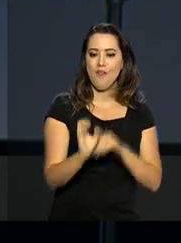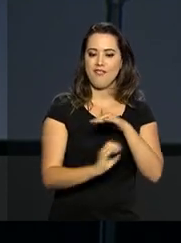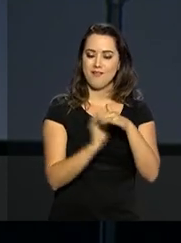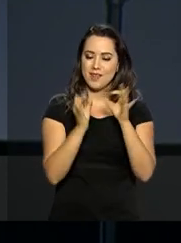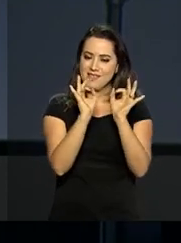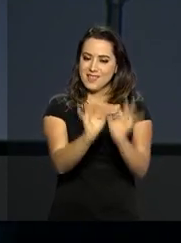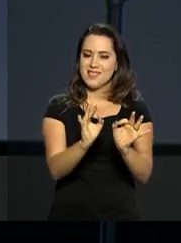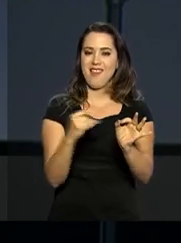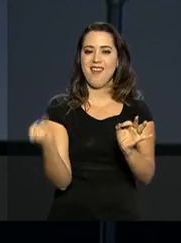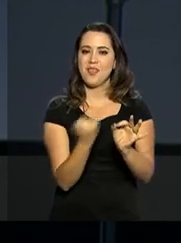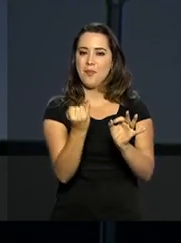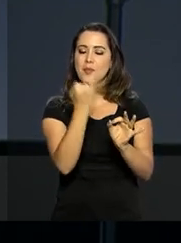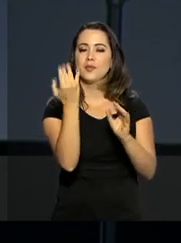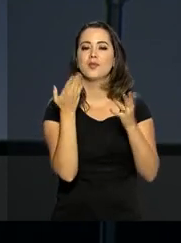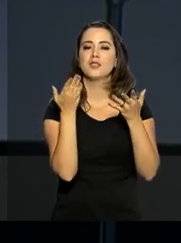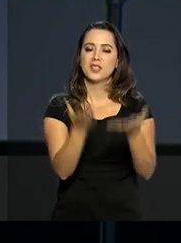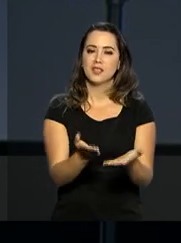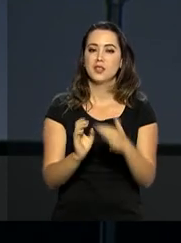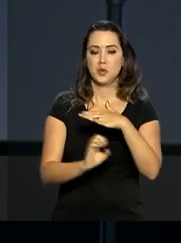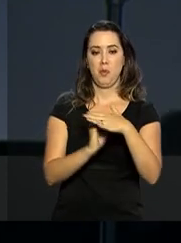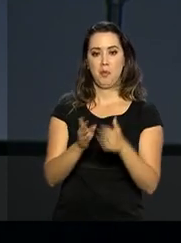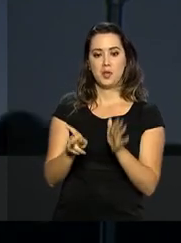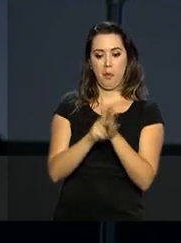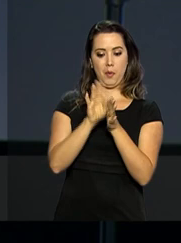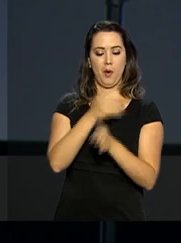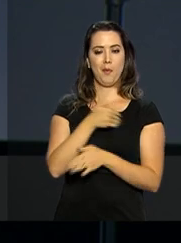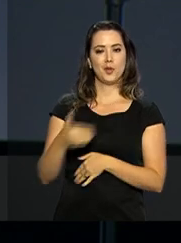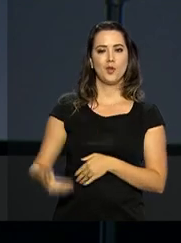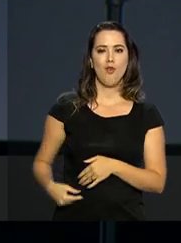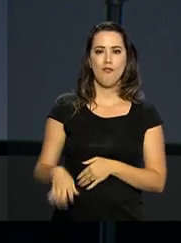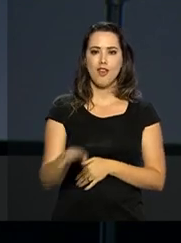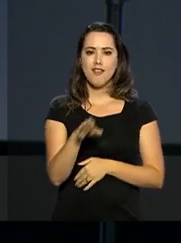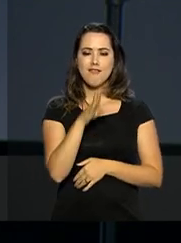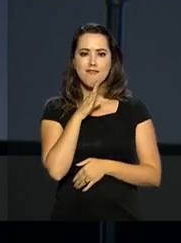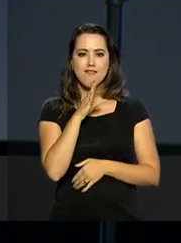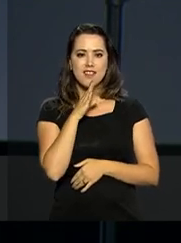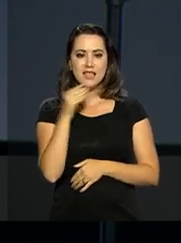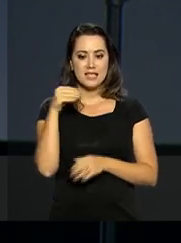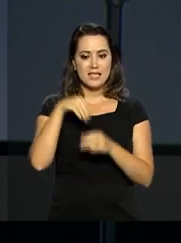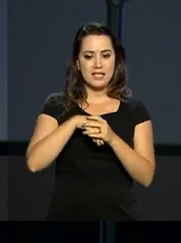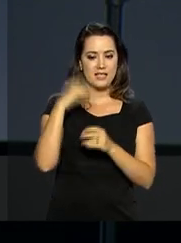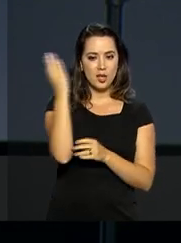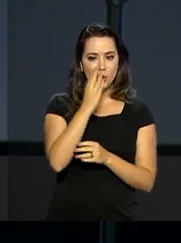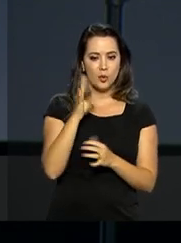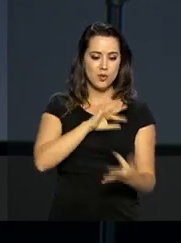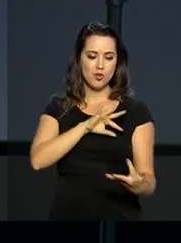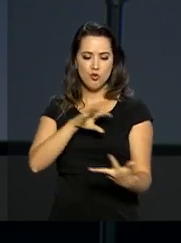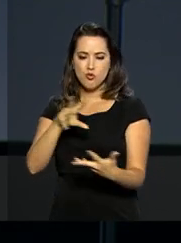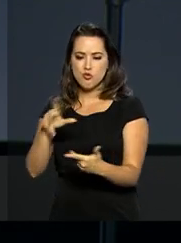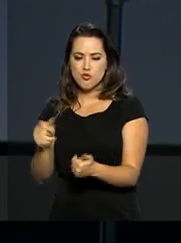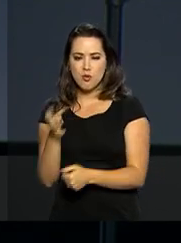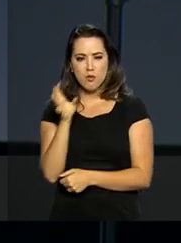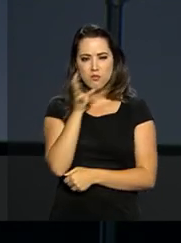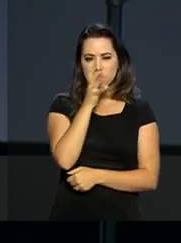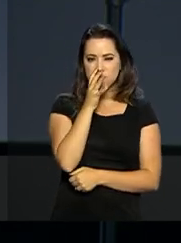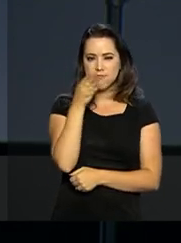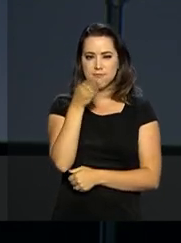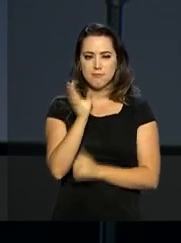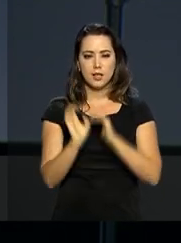deve ser. Uma estatal reconhecida nacionalmente e internacionalmente. Não